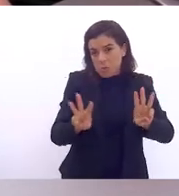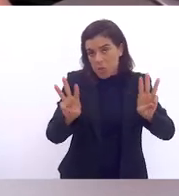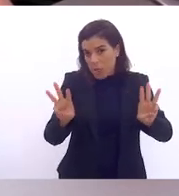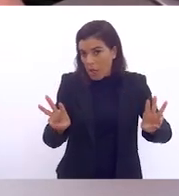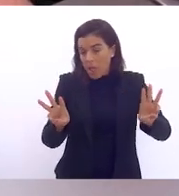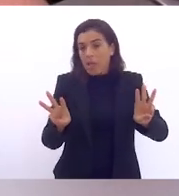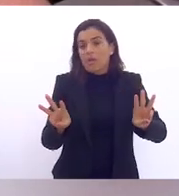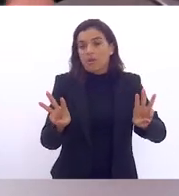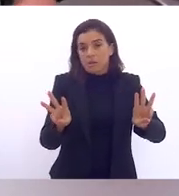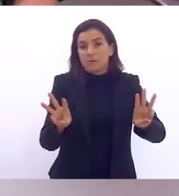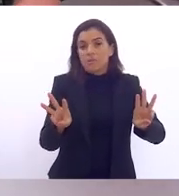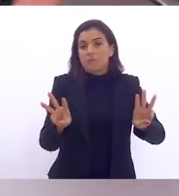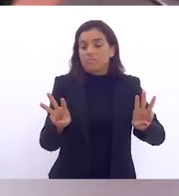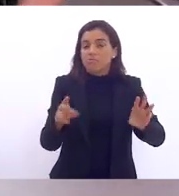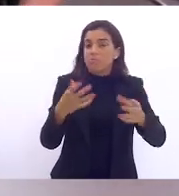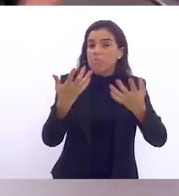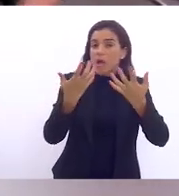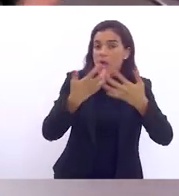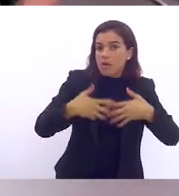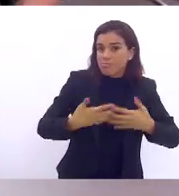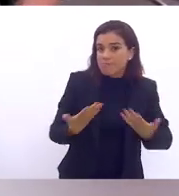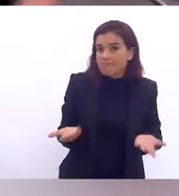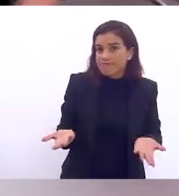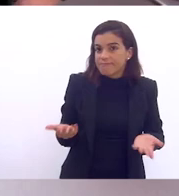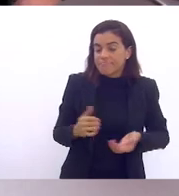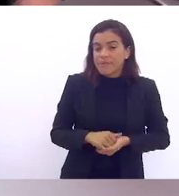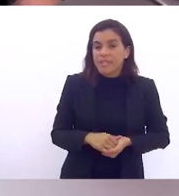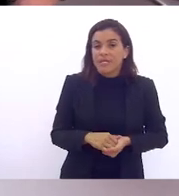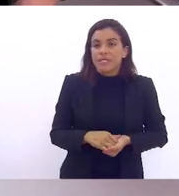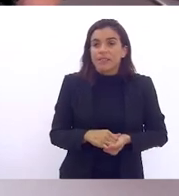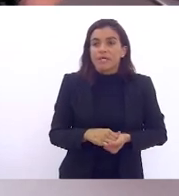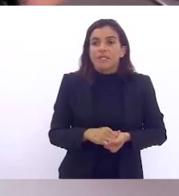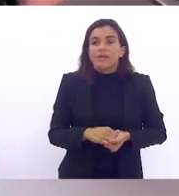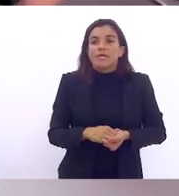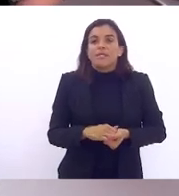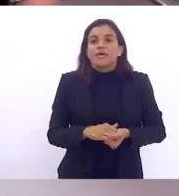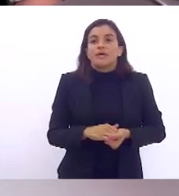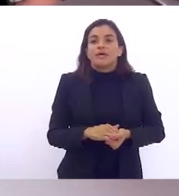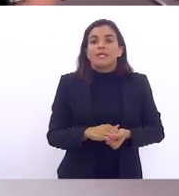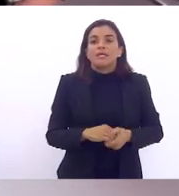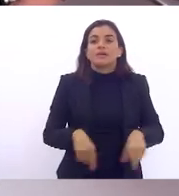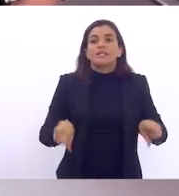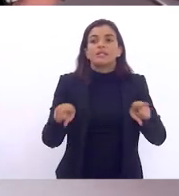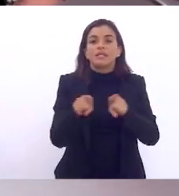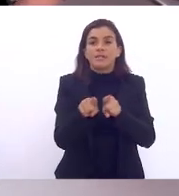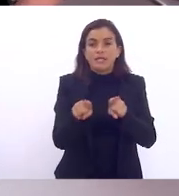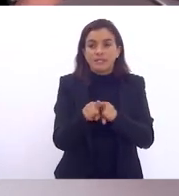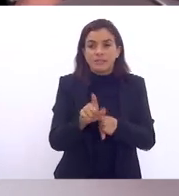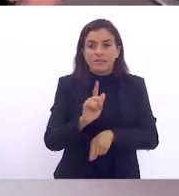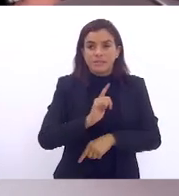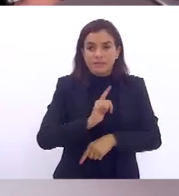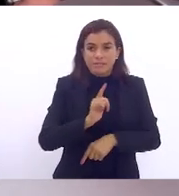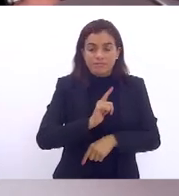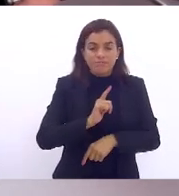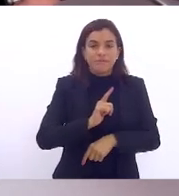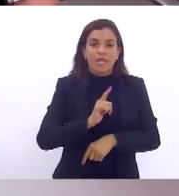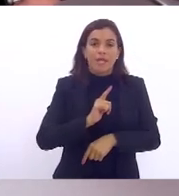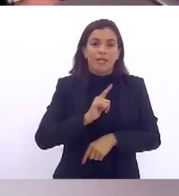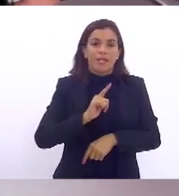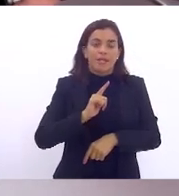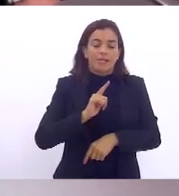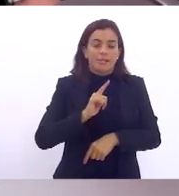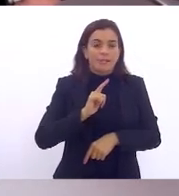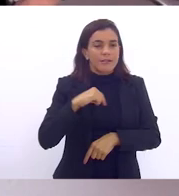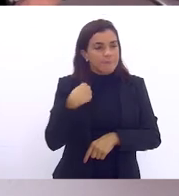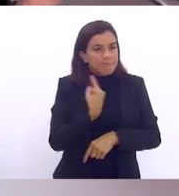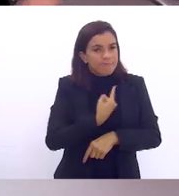para para funcionamento e eh nós temos também eh eh que refletir um pouco